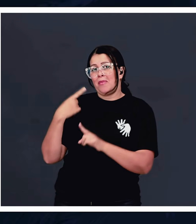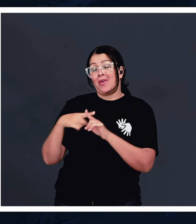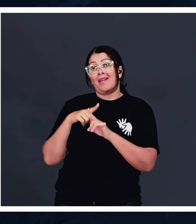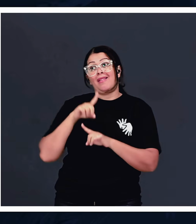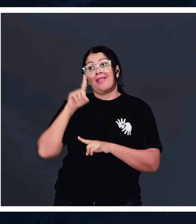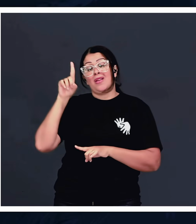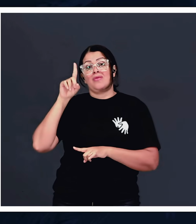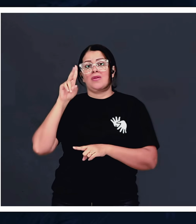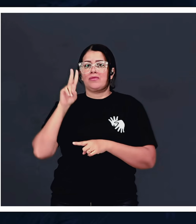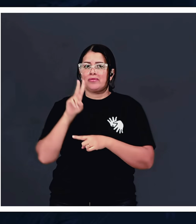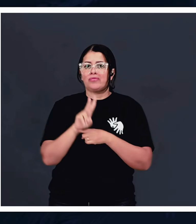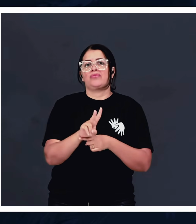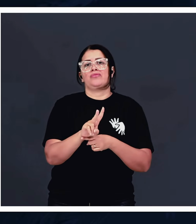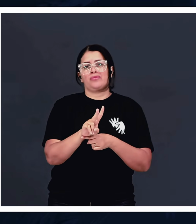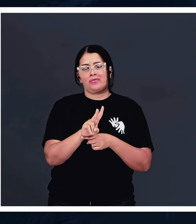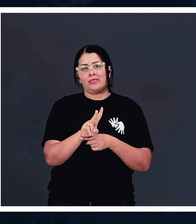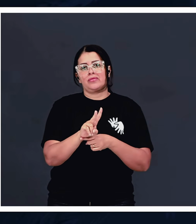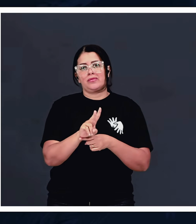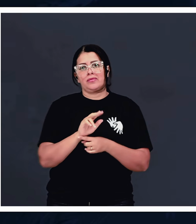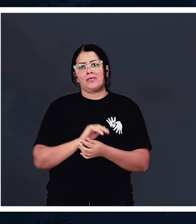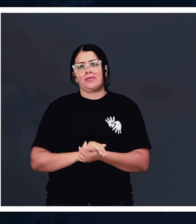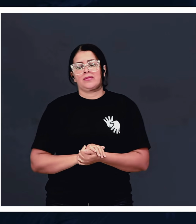honrar.